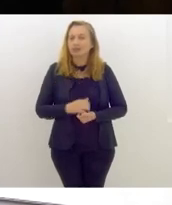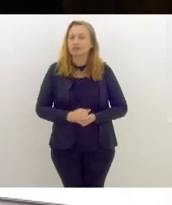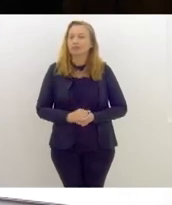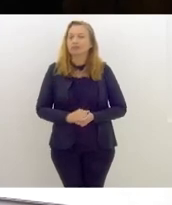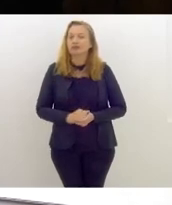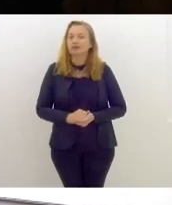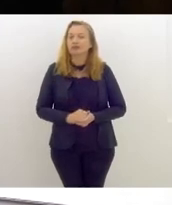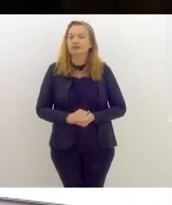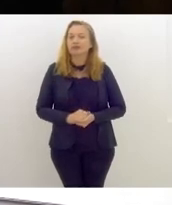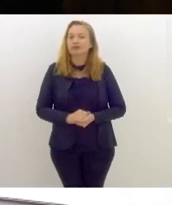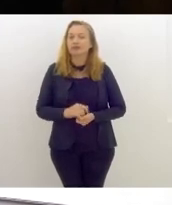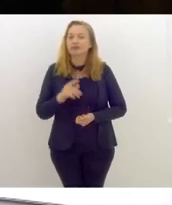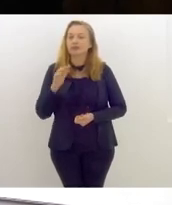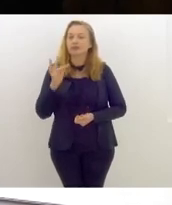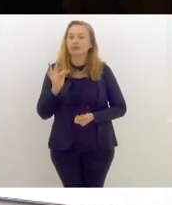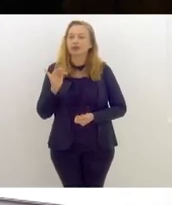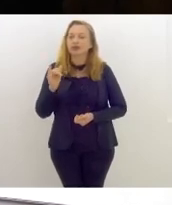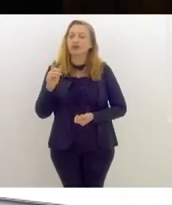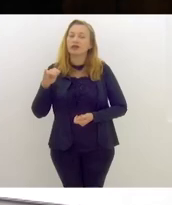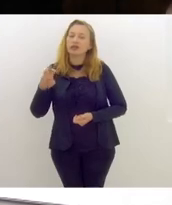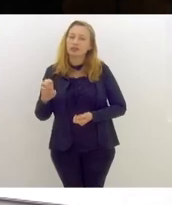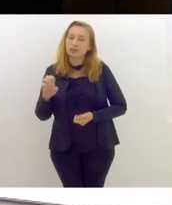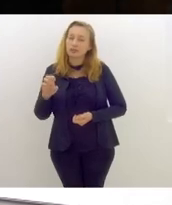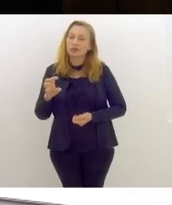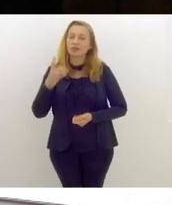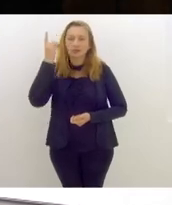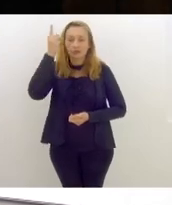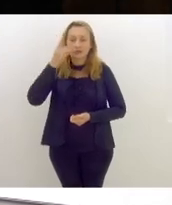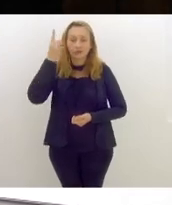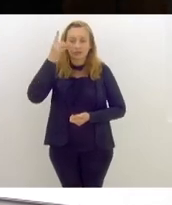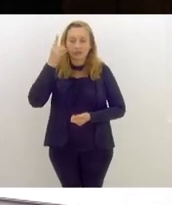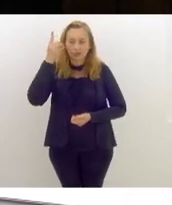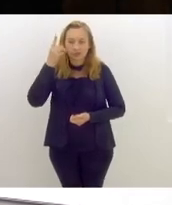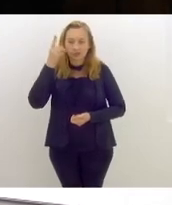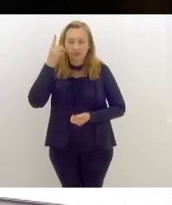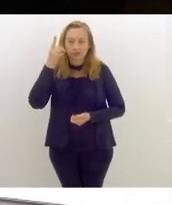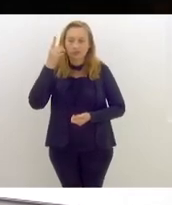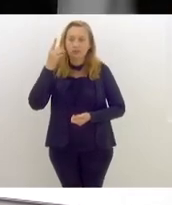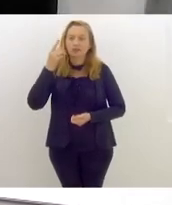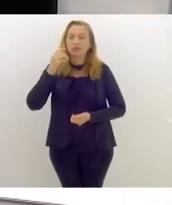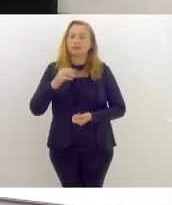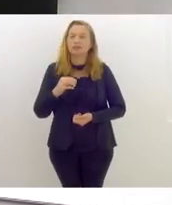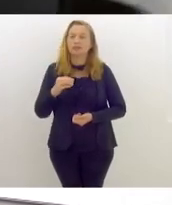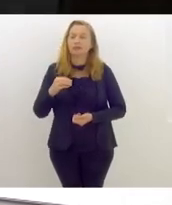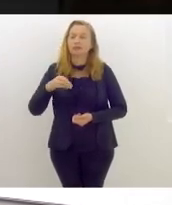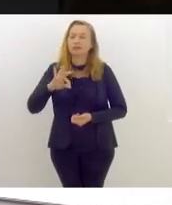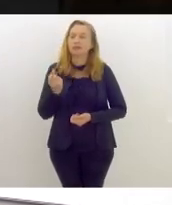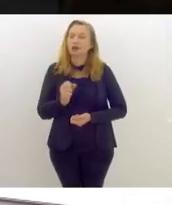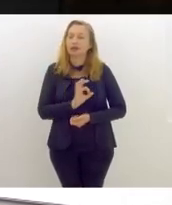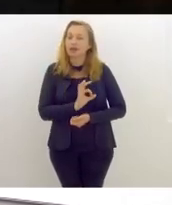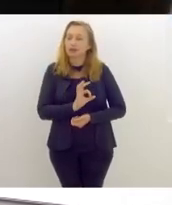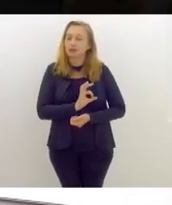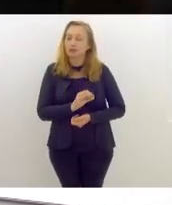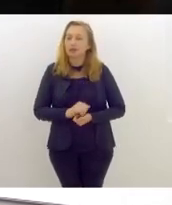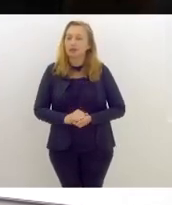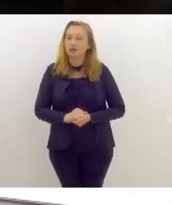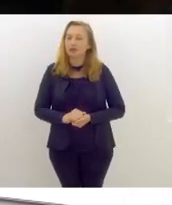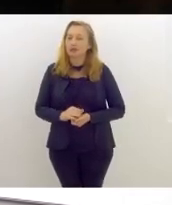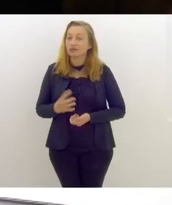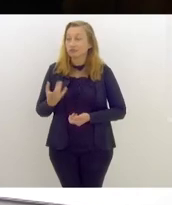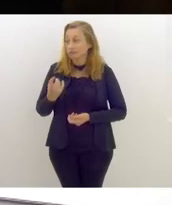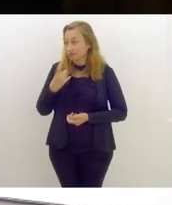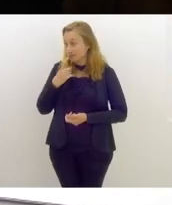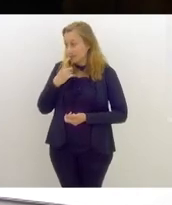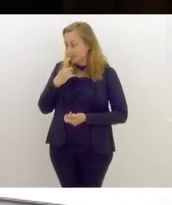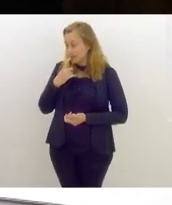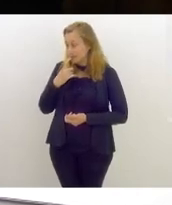do Felipe Santa Cruz da deputada Marta Rocha é e o Felipe não tá me fazendo inveja que